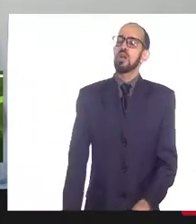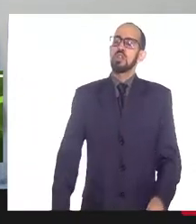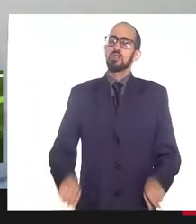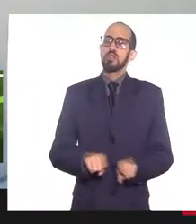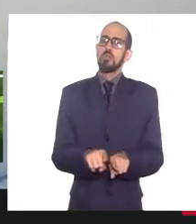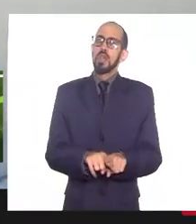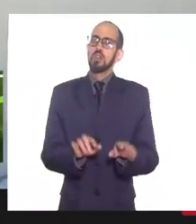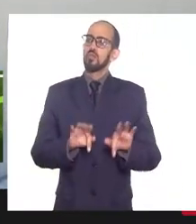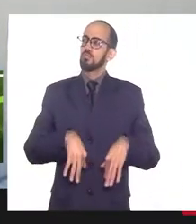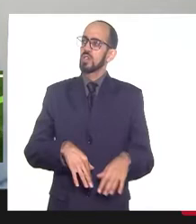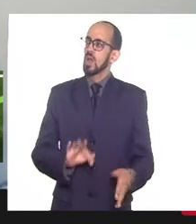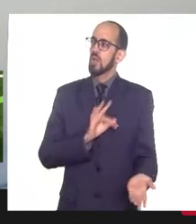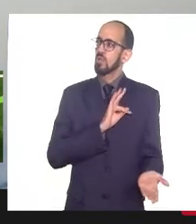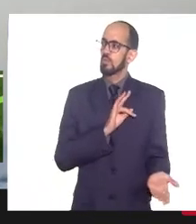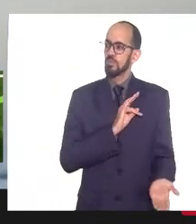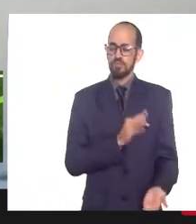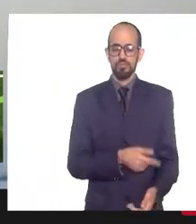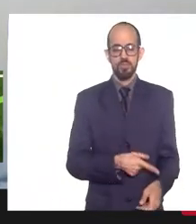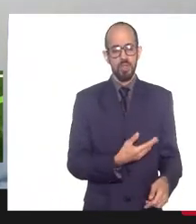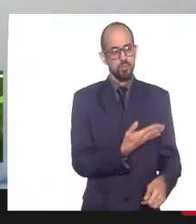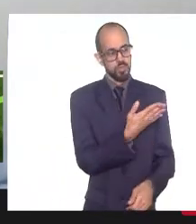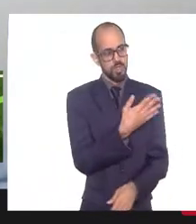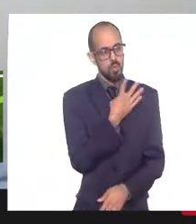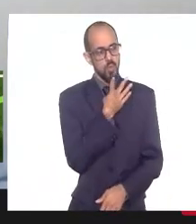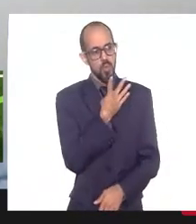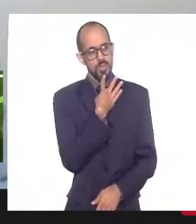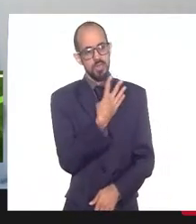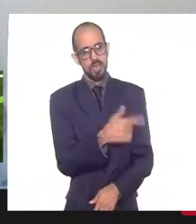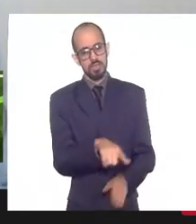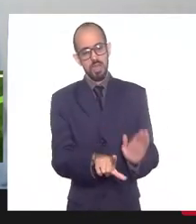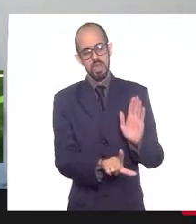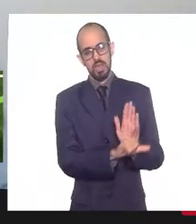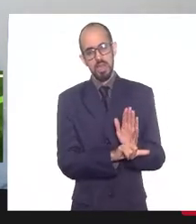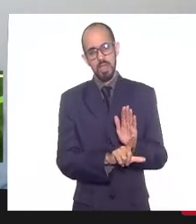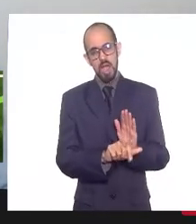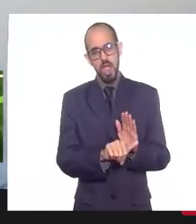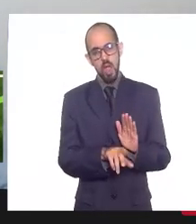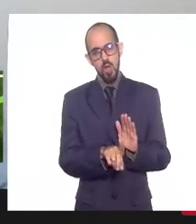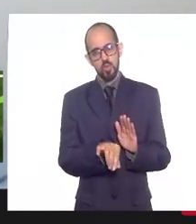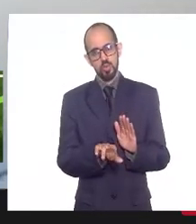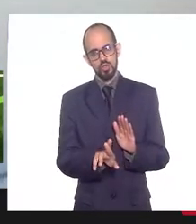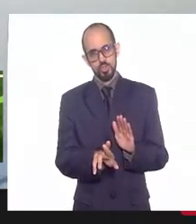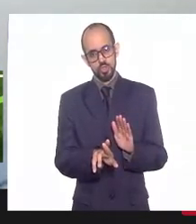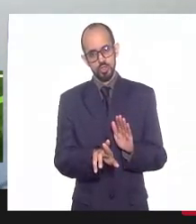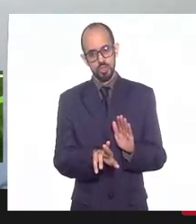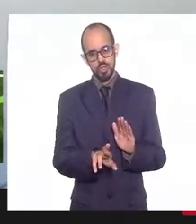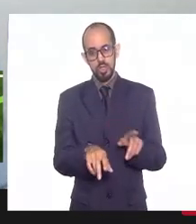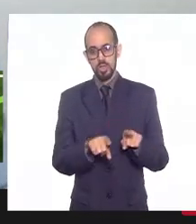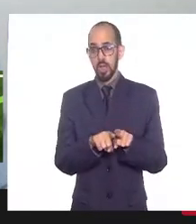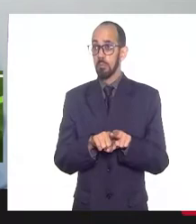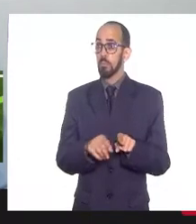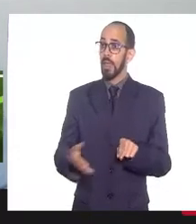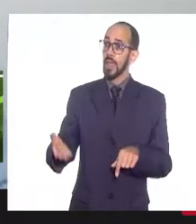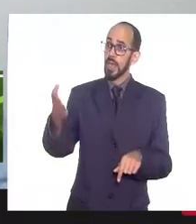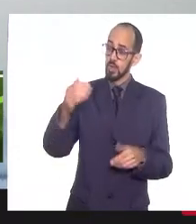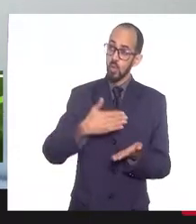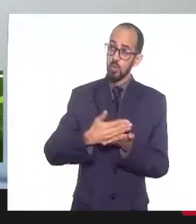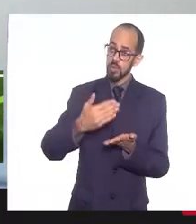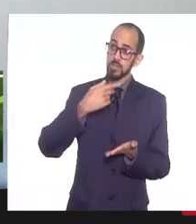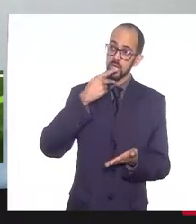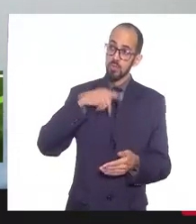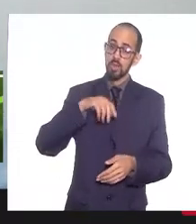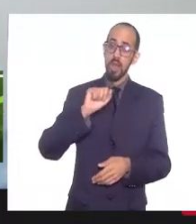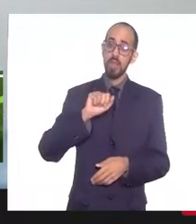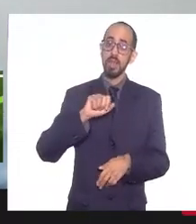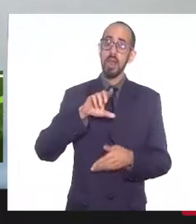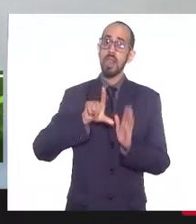citar a lei Aldir Blanc, que conhece muito bem, e no início ia falando da Lei Candir, que Vossa Excelência também conhece muito bem. E me ocorreu